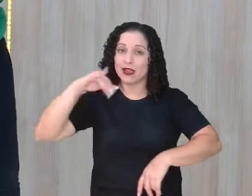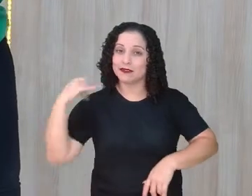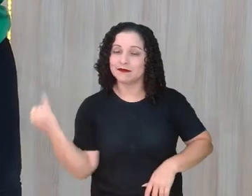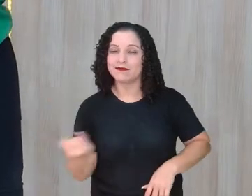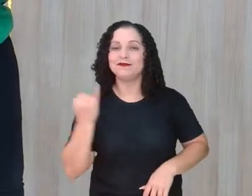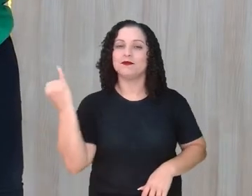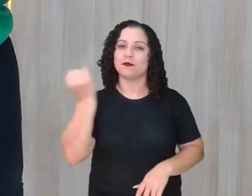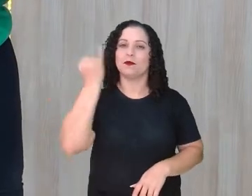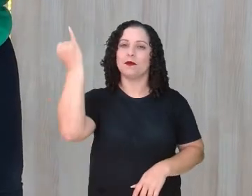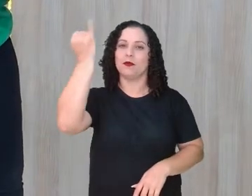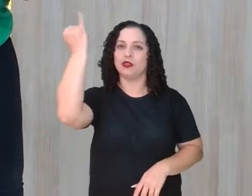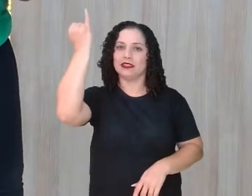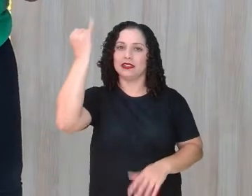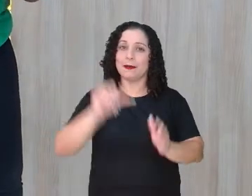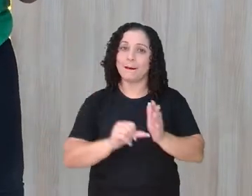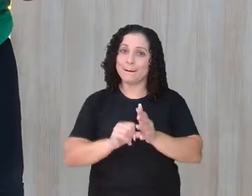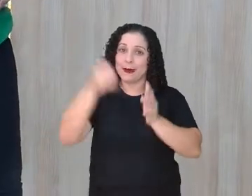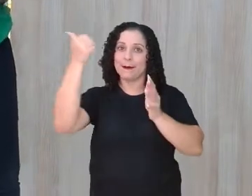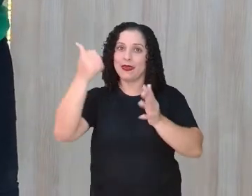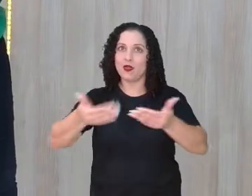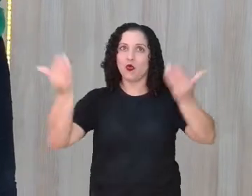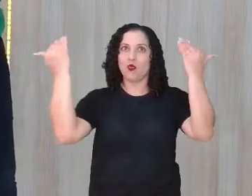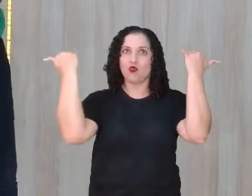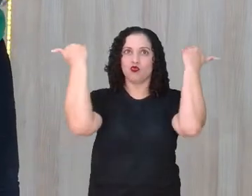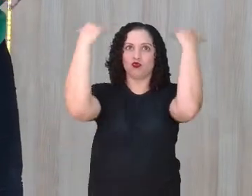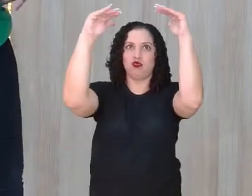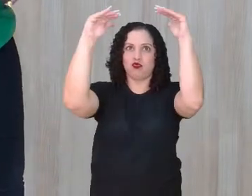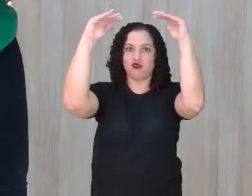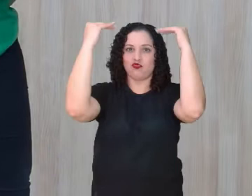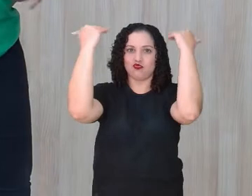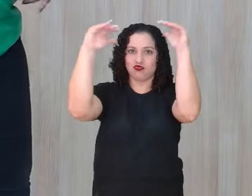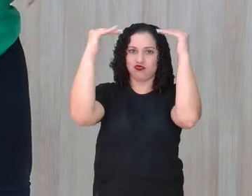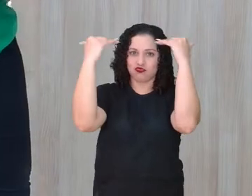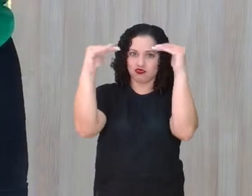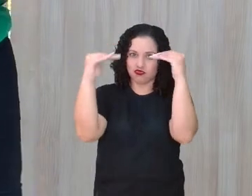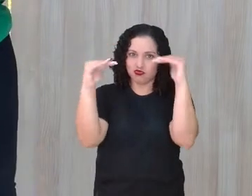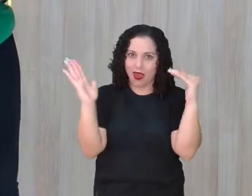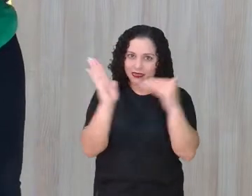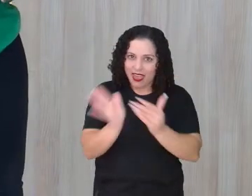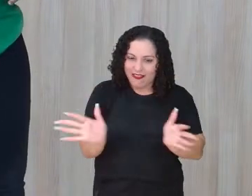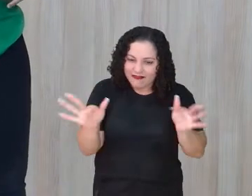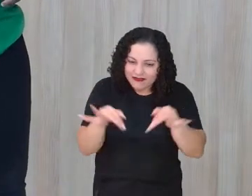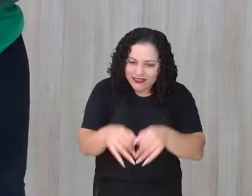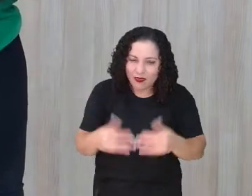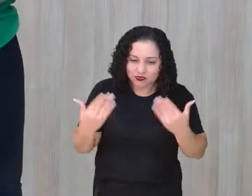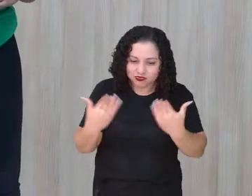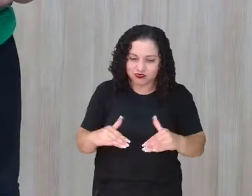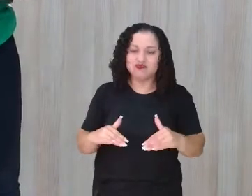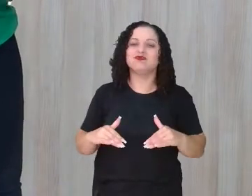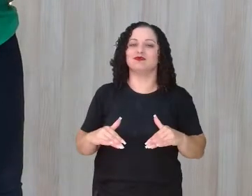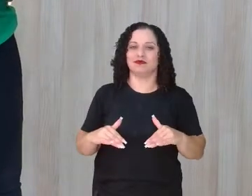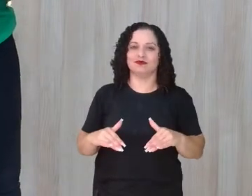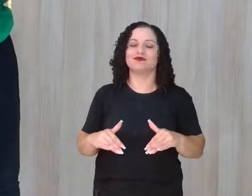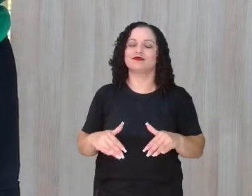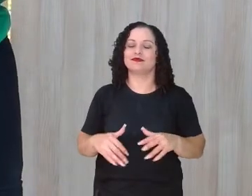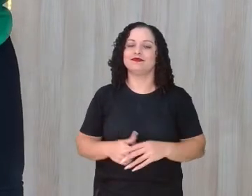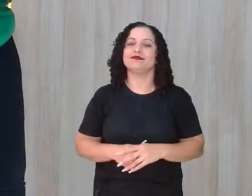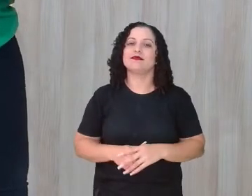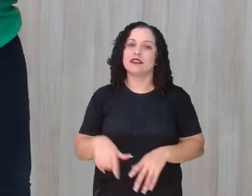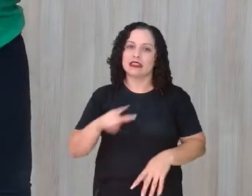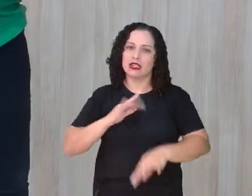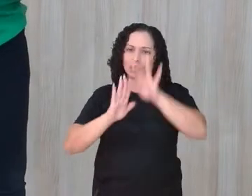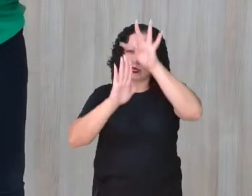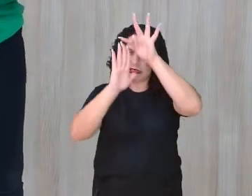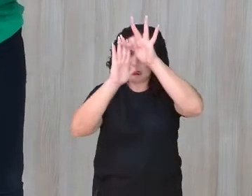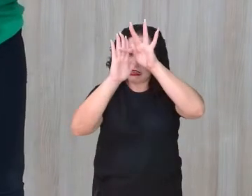importantes, têm que chegar primeiro. Mais uma vez, cumpre a função de informação. Se a gente tem um